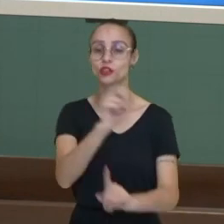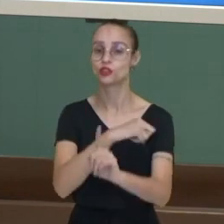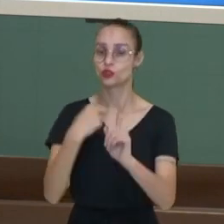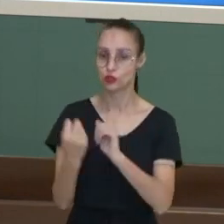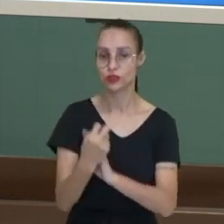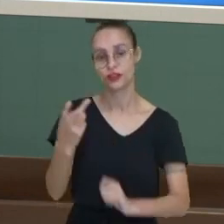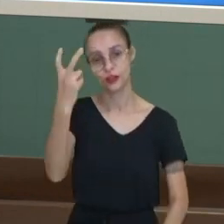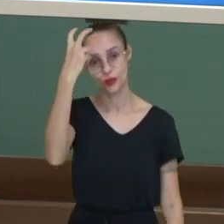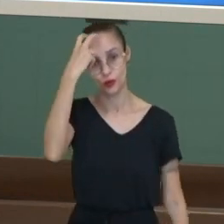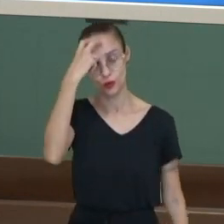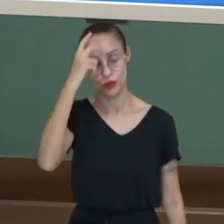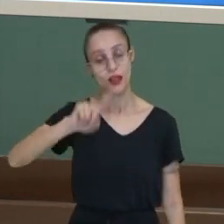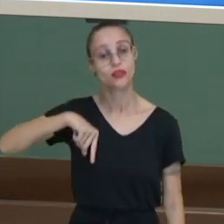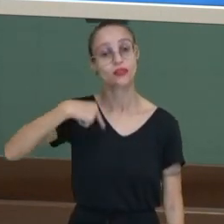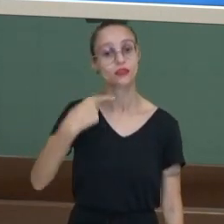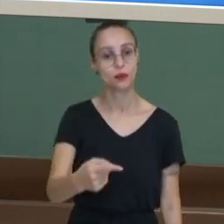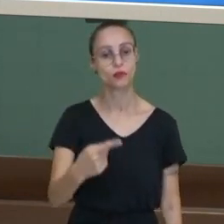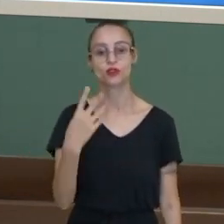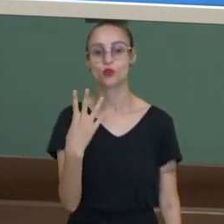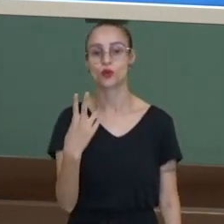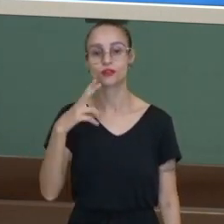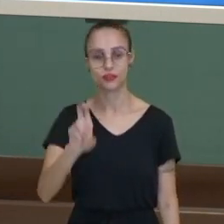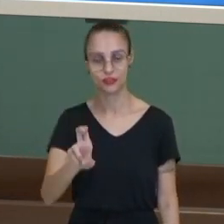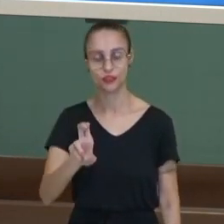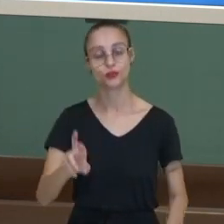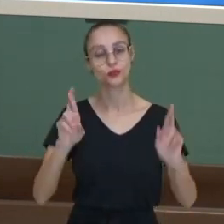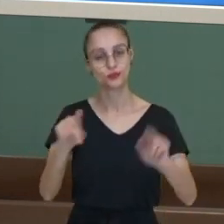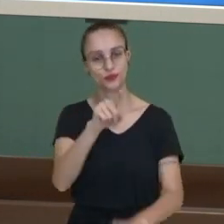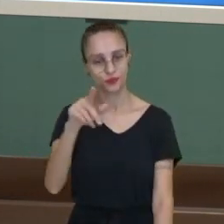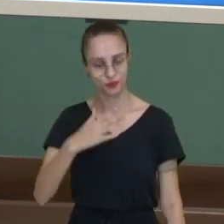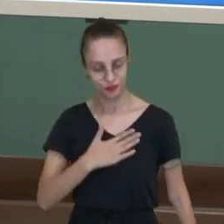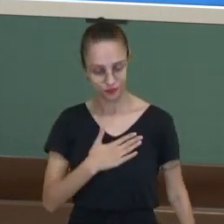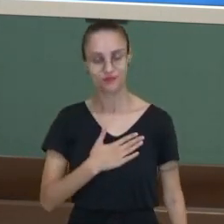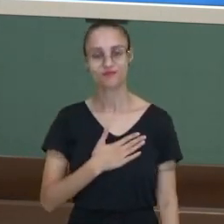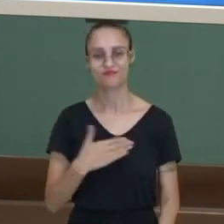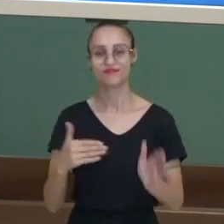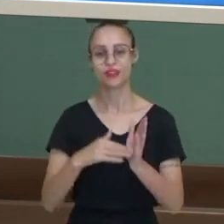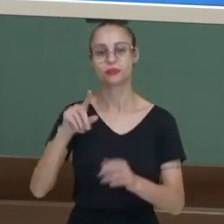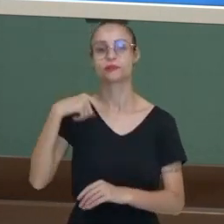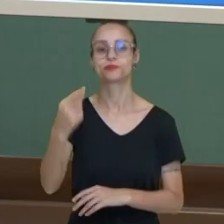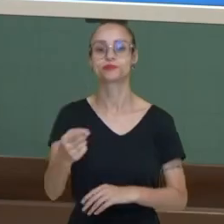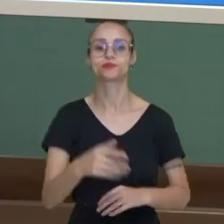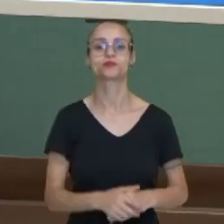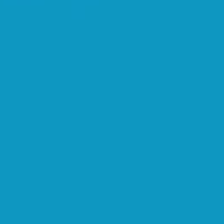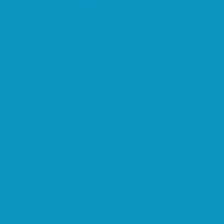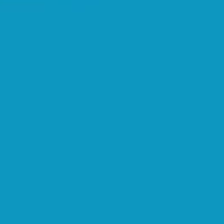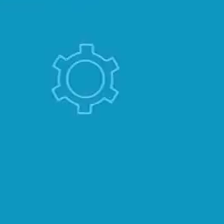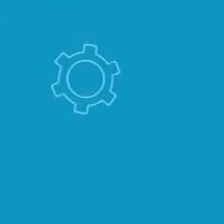sociedade e cultura pós-45. Espero que vocês tenham gostado. Até breve!